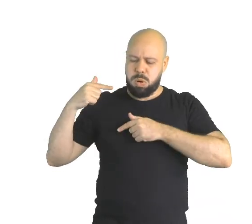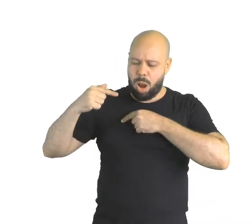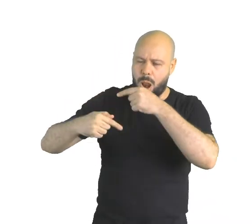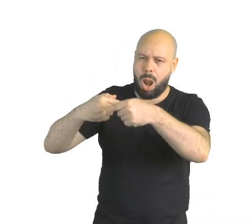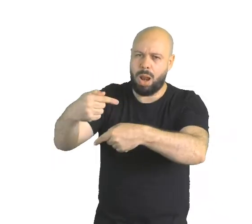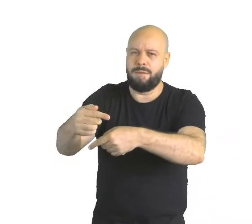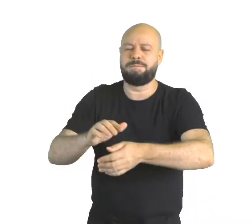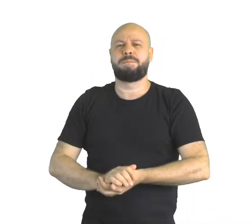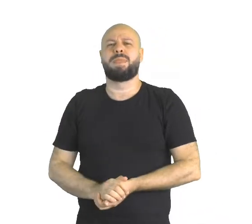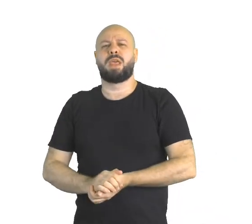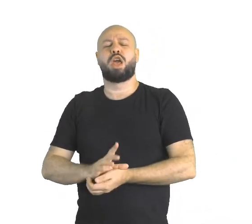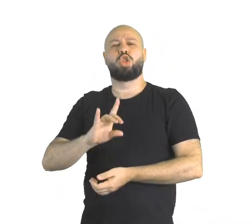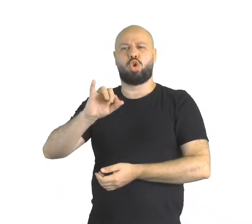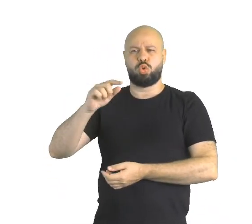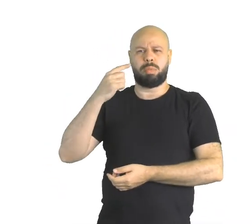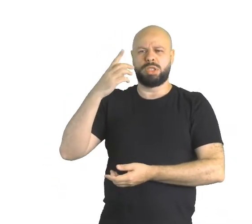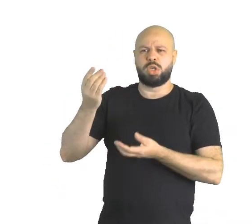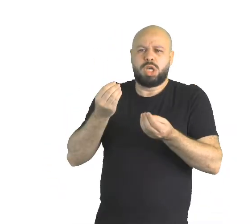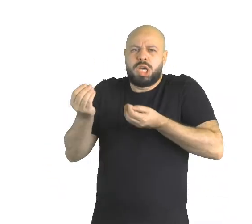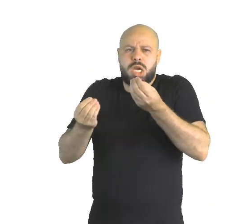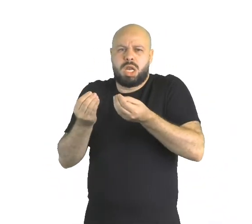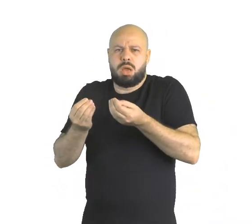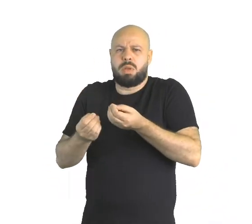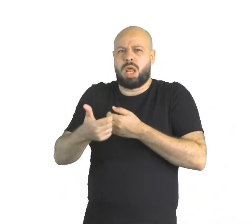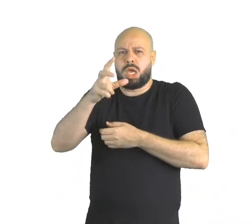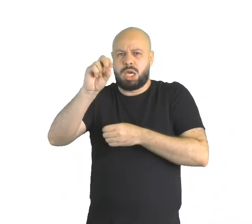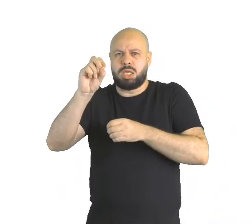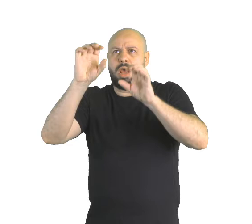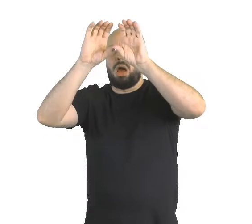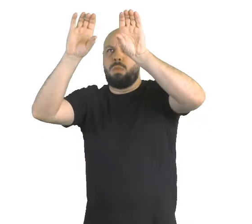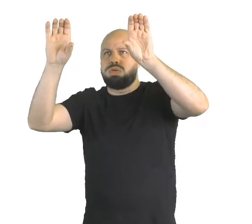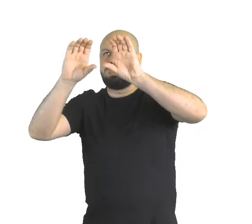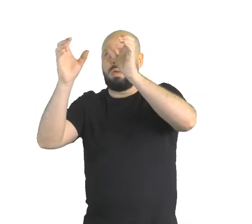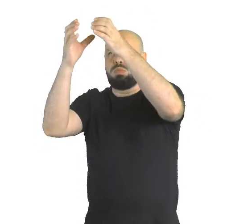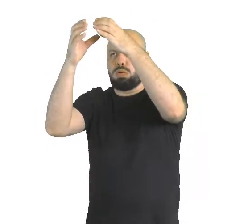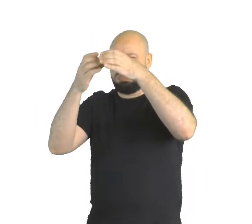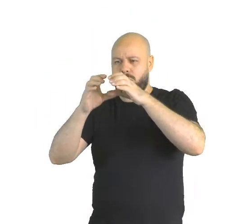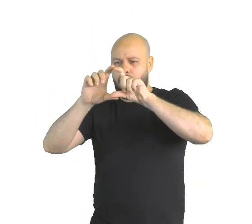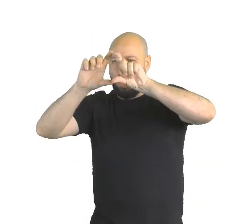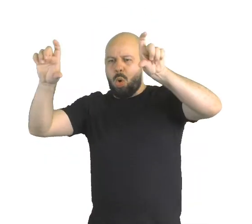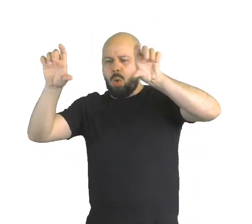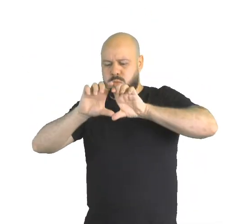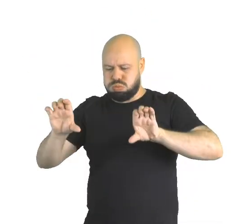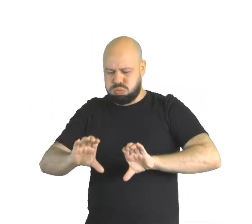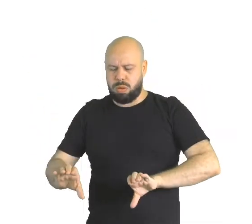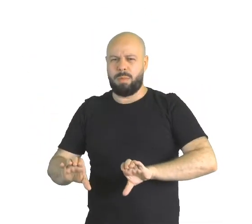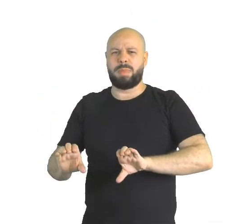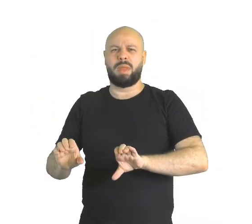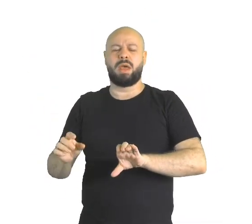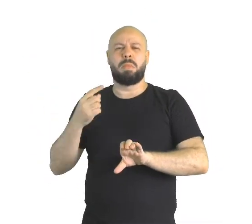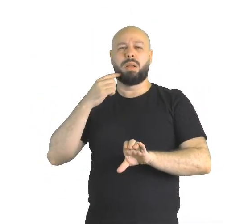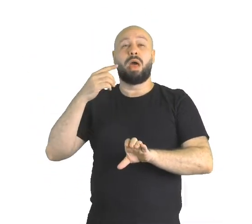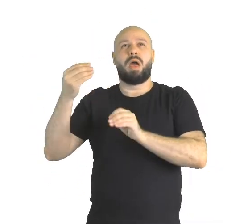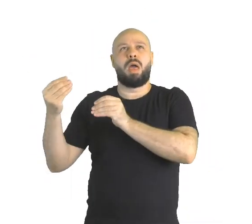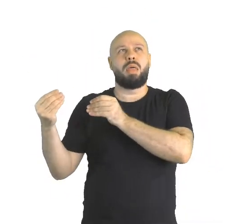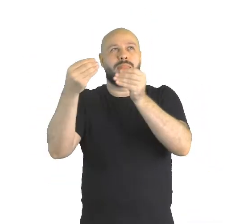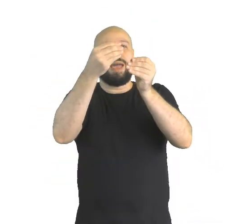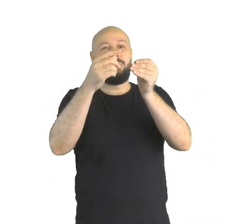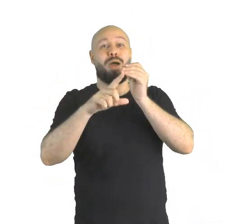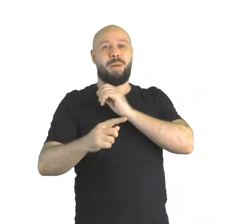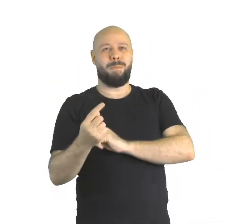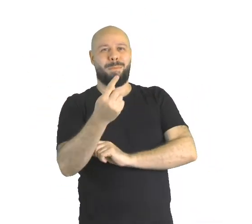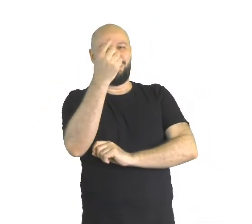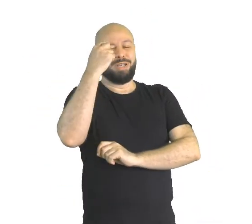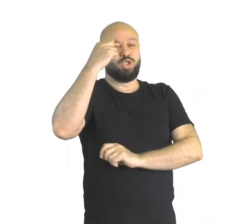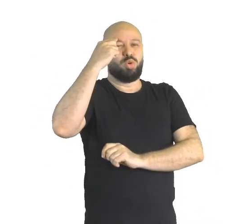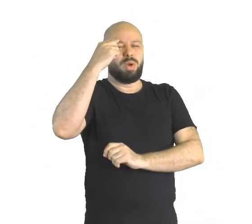divide o Brasil bonitinho em 15 grandes porções de terra. E o que ele fazia com essas porções de terra? Ele doava, né, para uma pessoa de